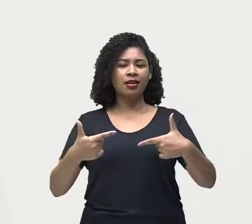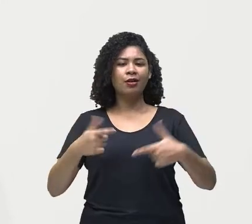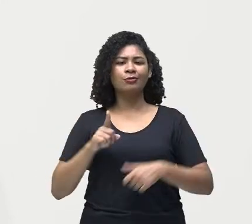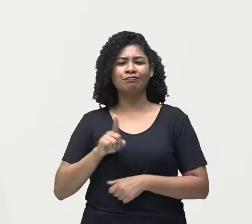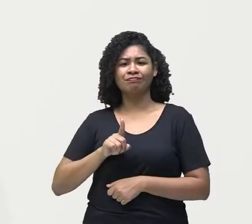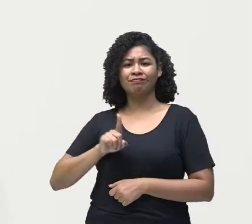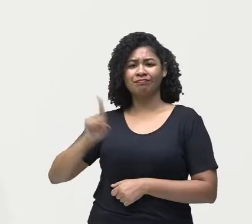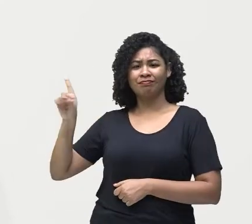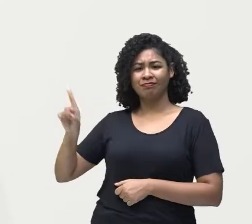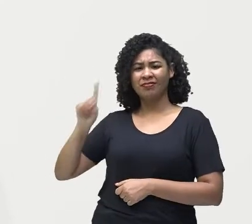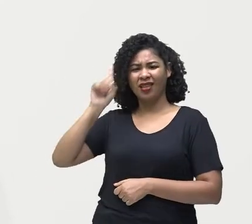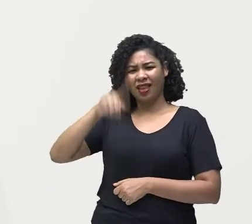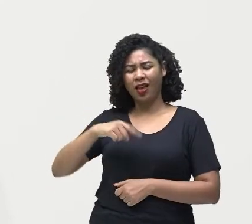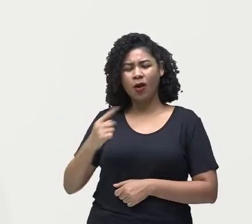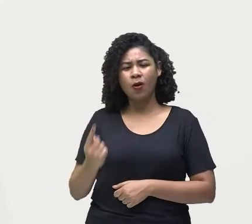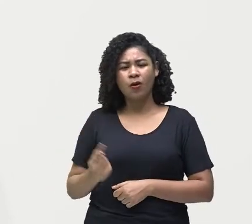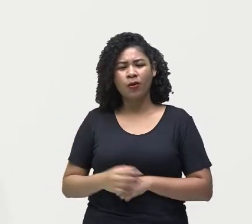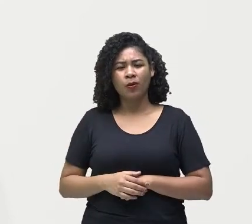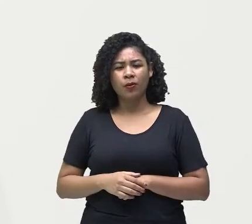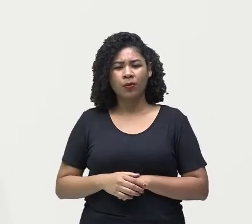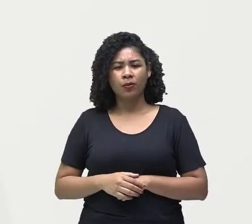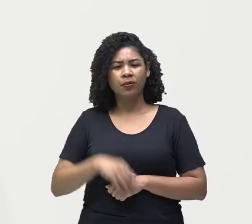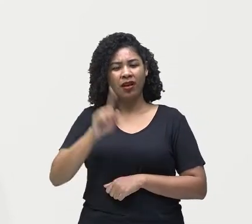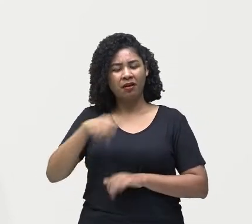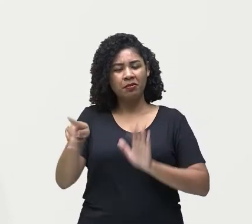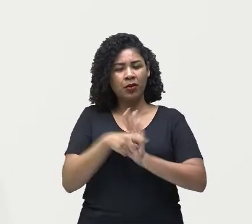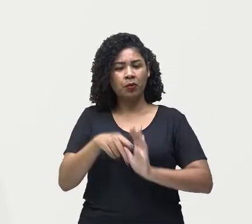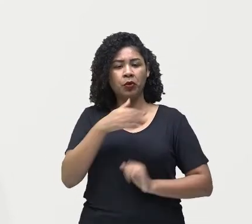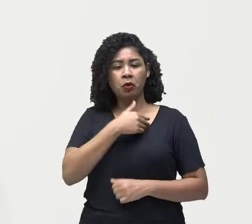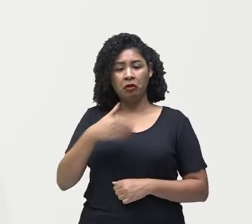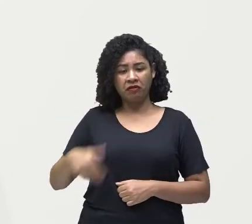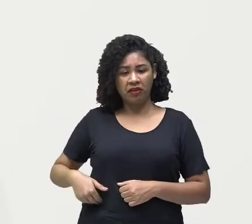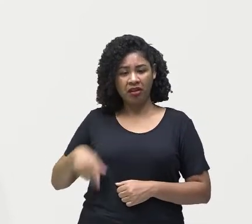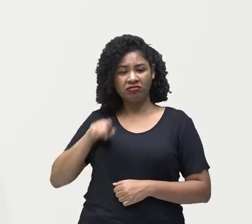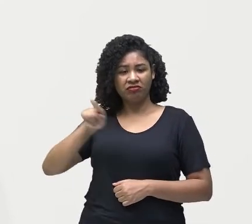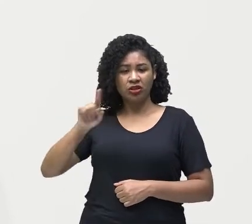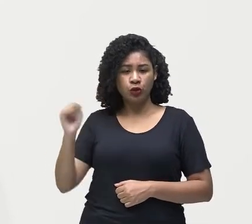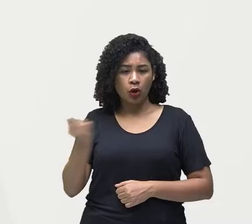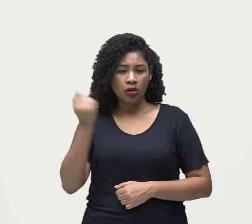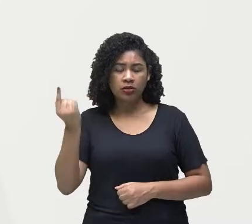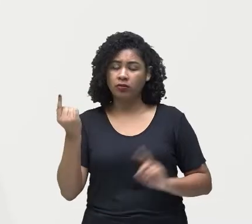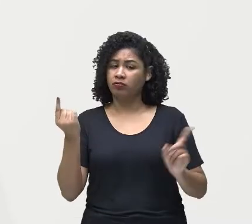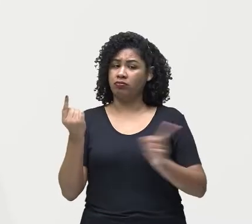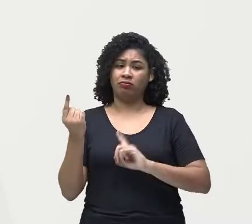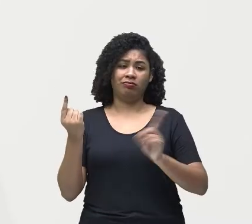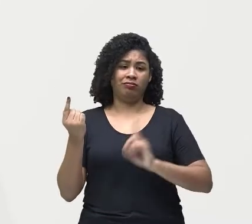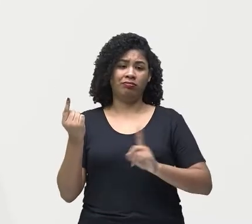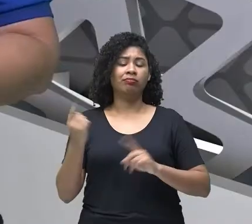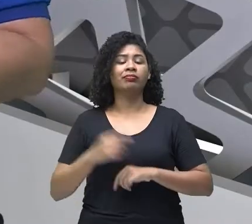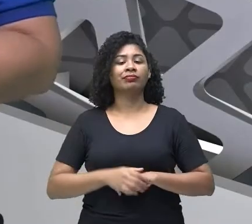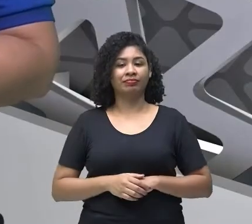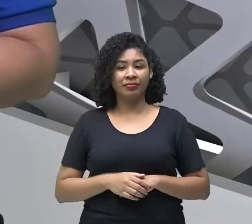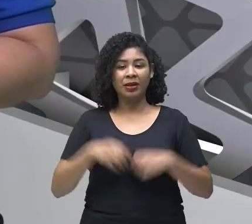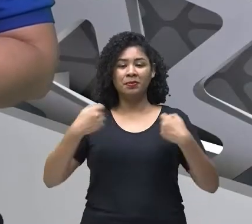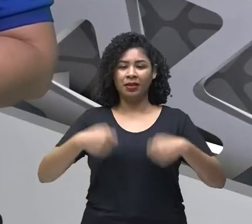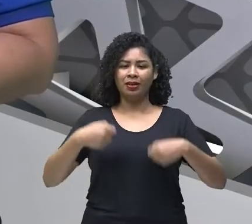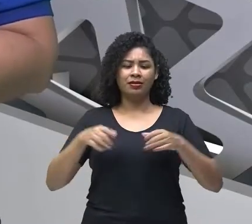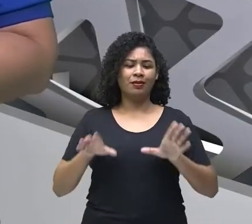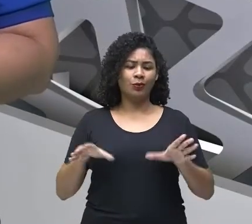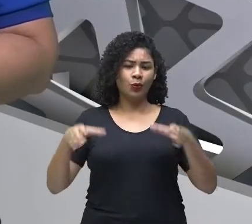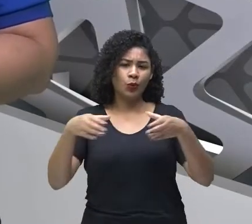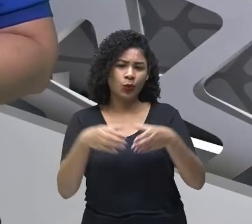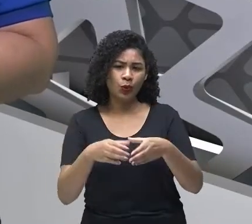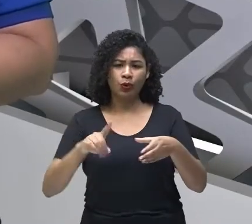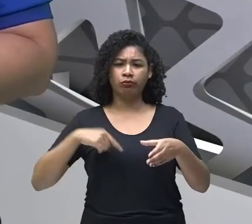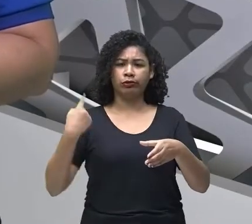adianta ser somente por parte de governos, tem que ser também uma atitude coletiva